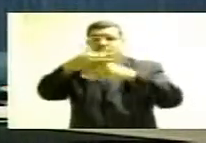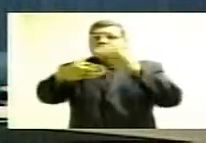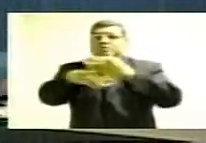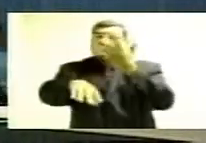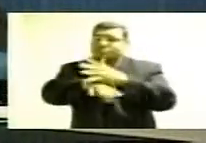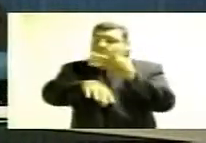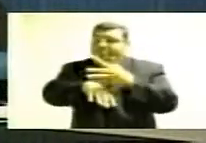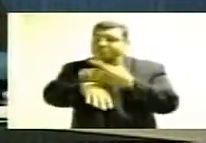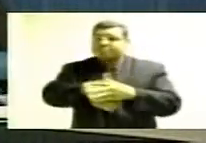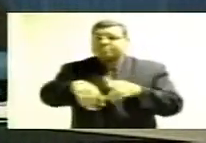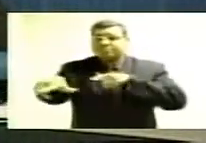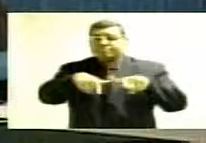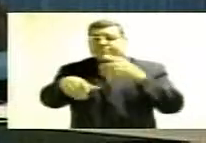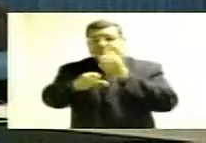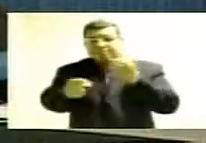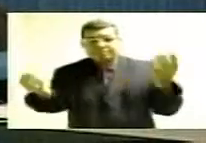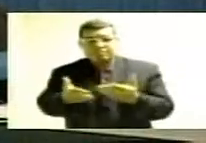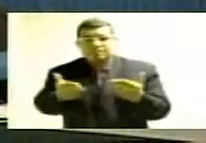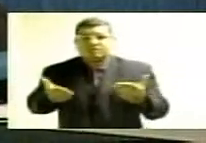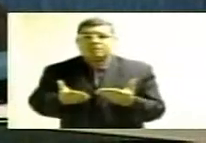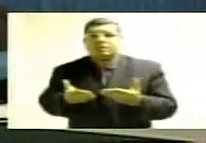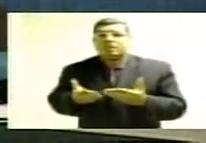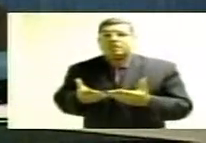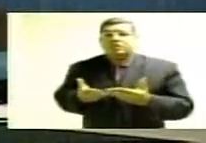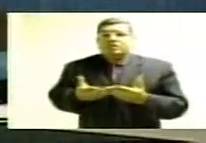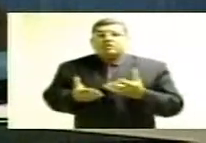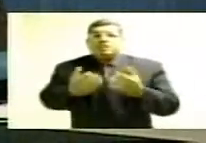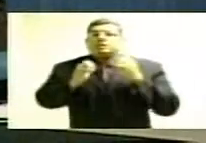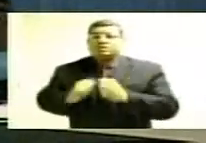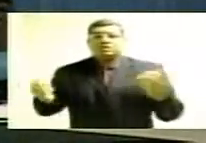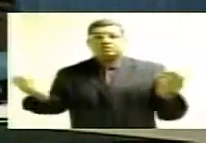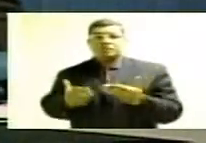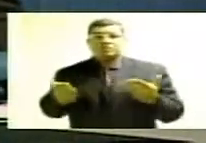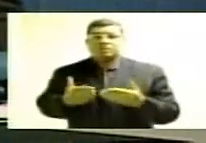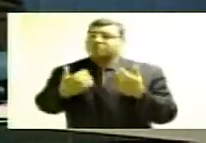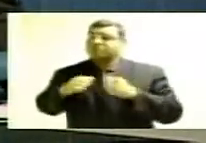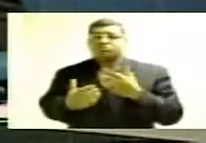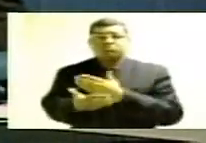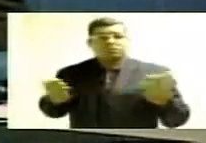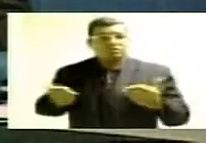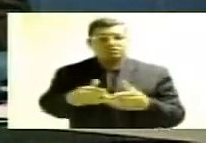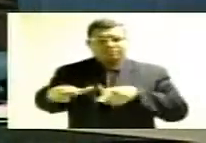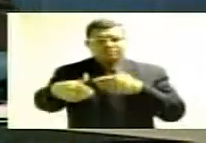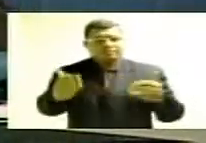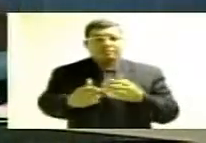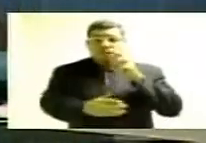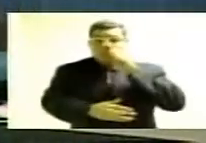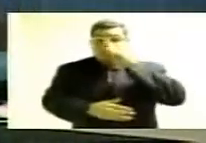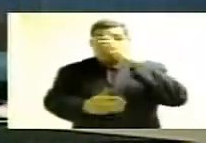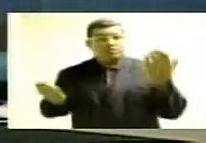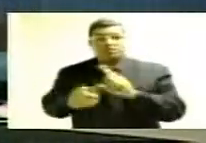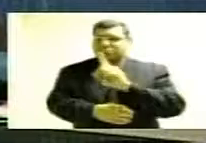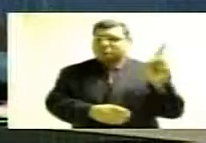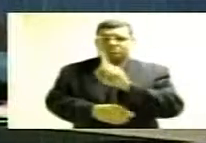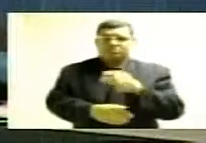e execução das peças orçamentárias, para que nós possamos não cometer equívocos